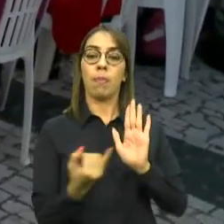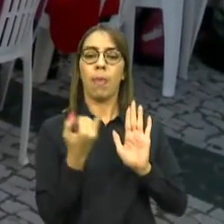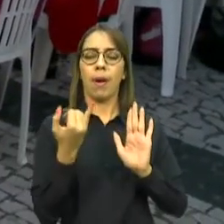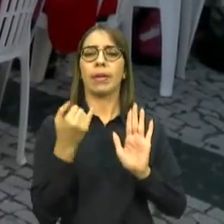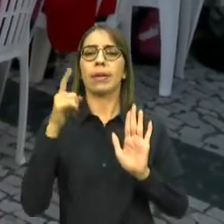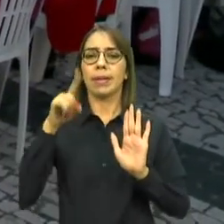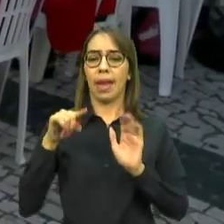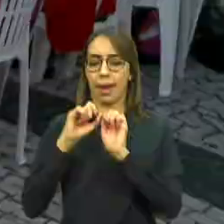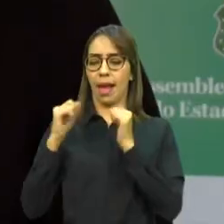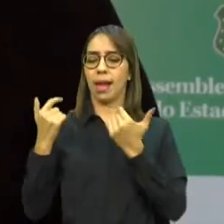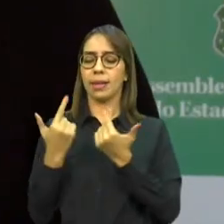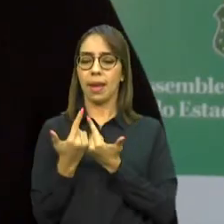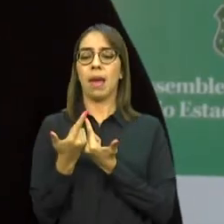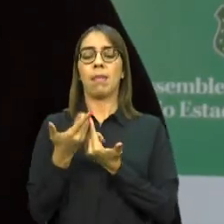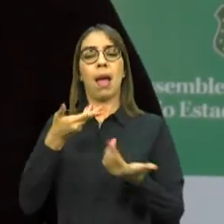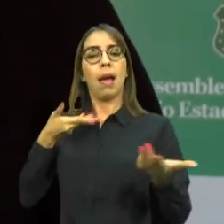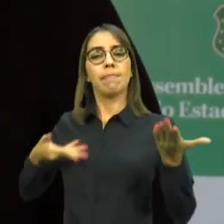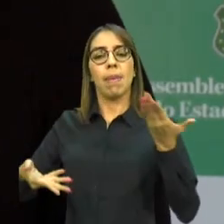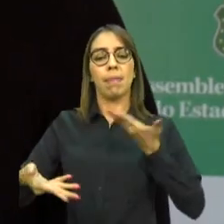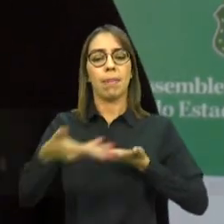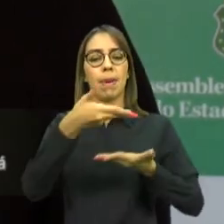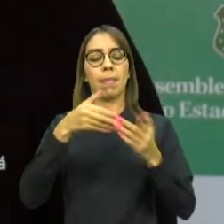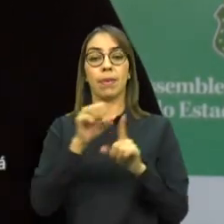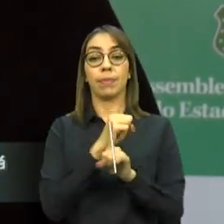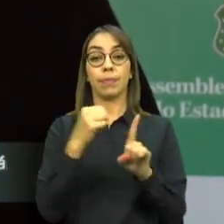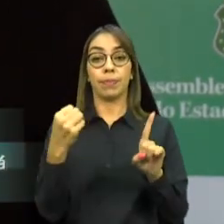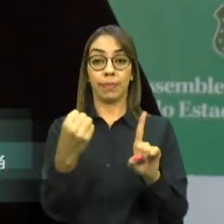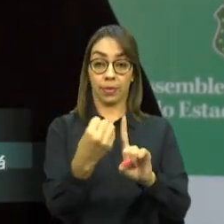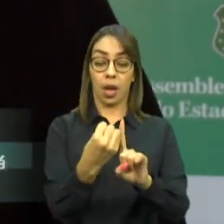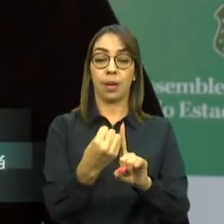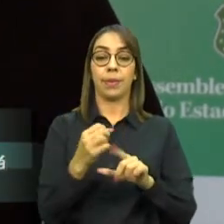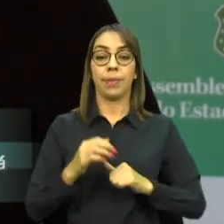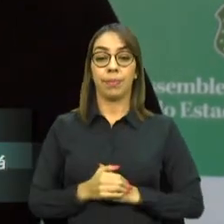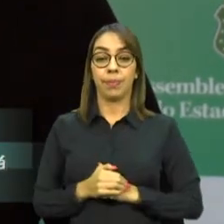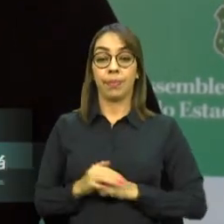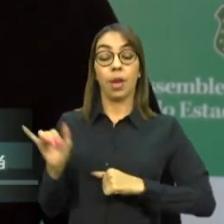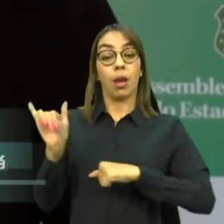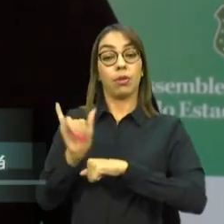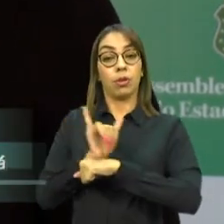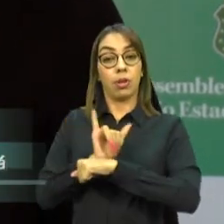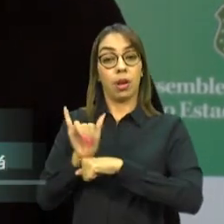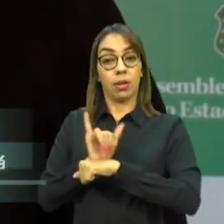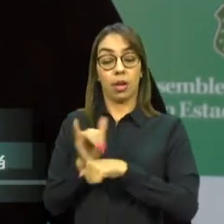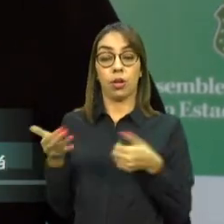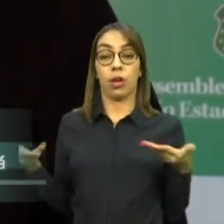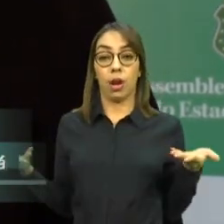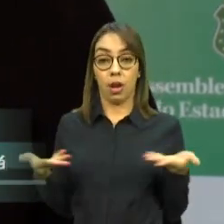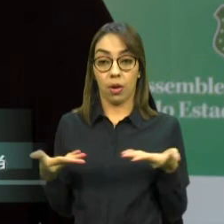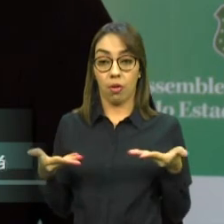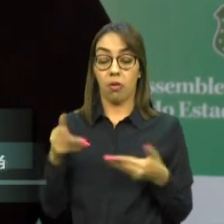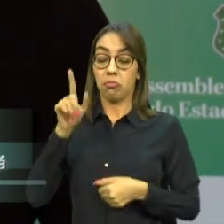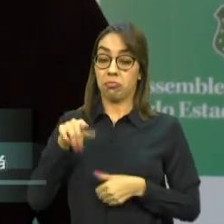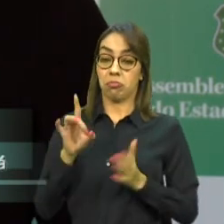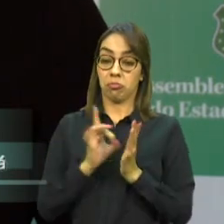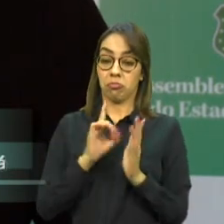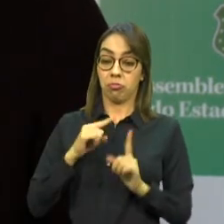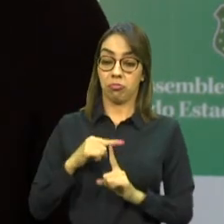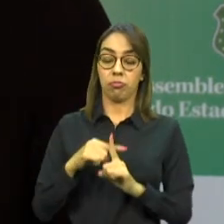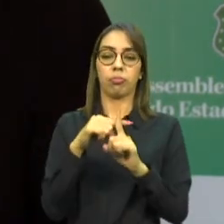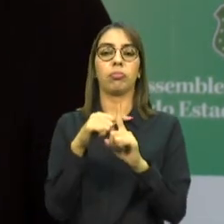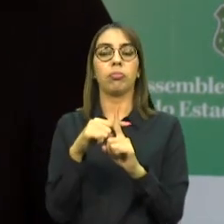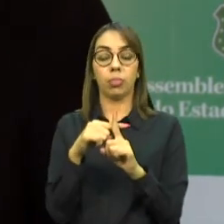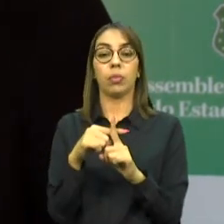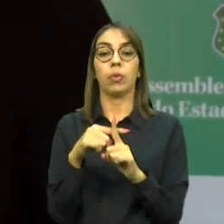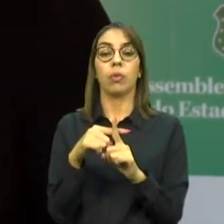cearense. Essa forma da Assembleia chegar mais perto das pessoas, a gente vê de uma forma muito positiva, no momento que a gente precisa sim